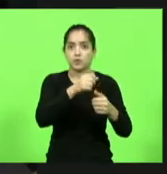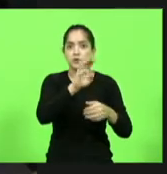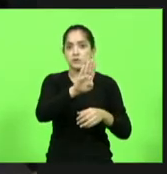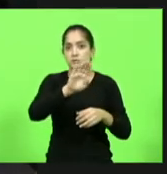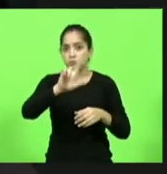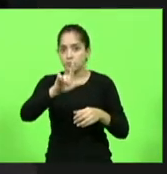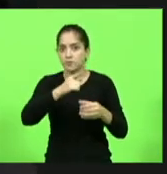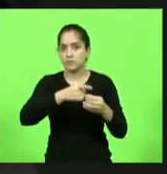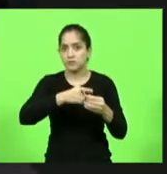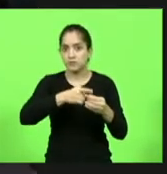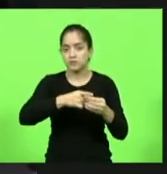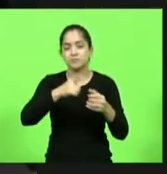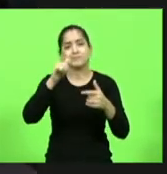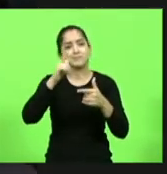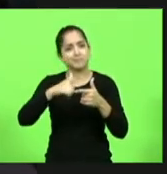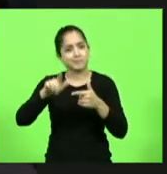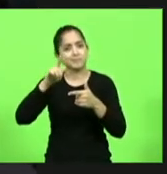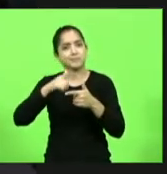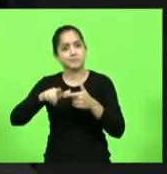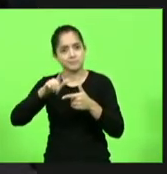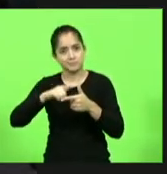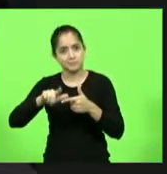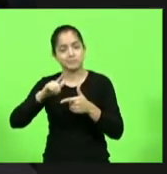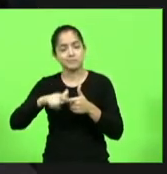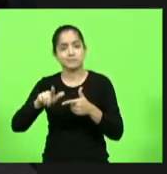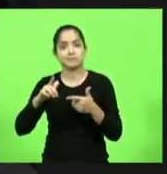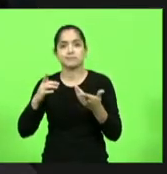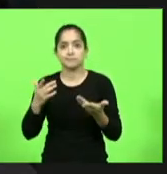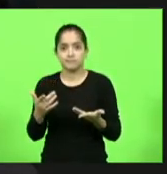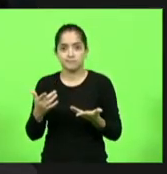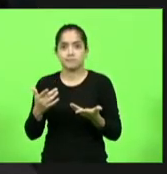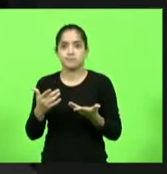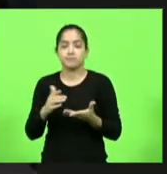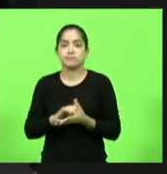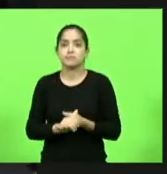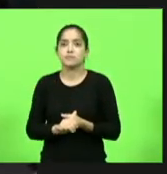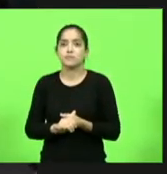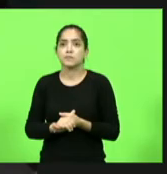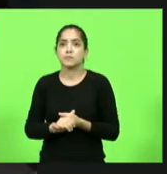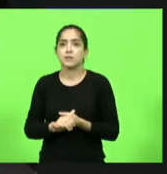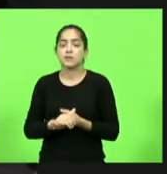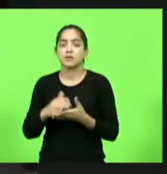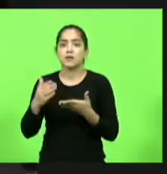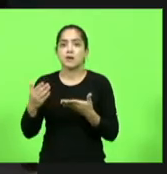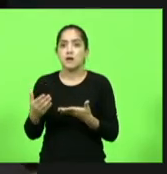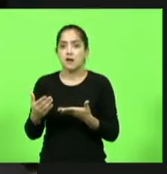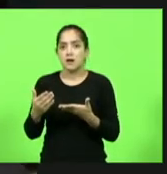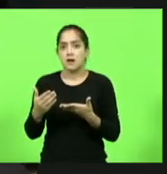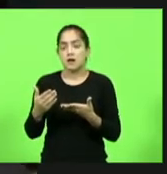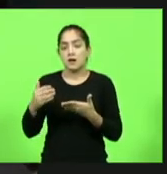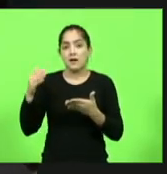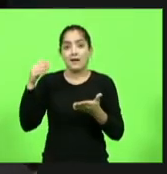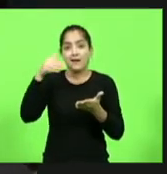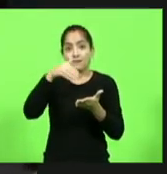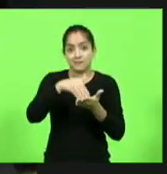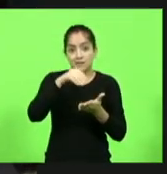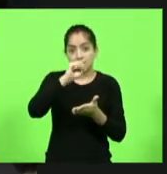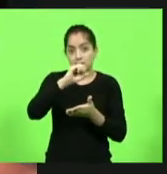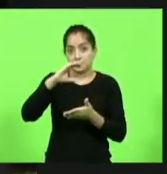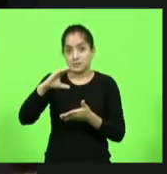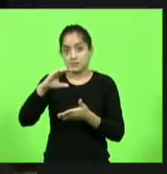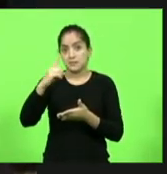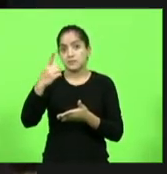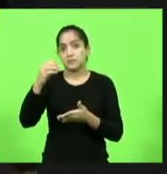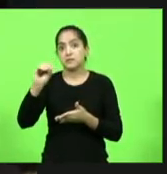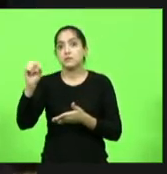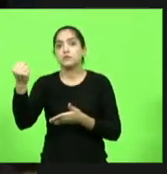muito a desejar, muito a desejar. Começando por as rodovias a Dr. Pedro Zimmermann até a SC-108, que é a